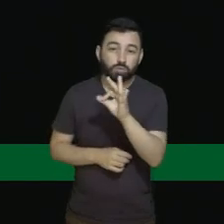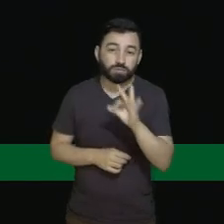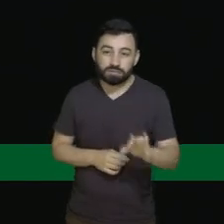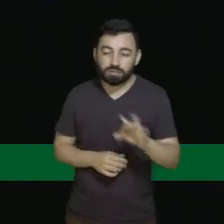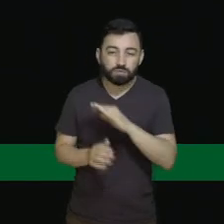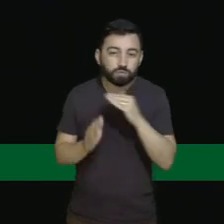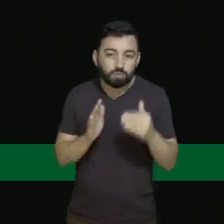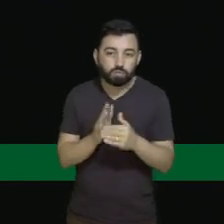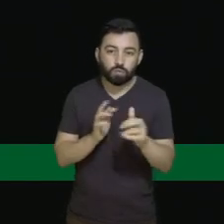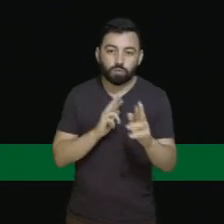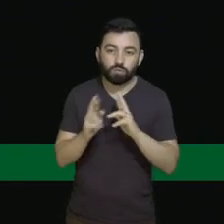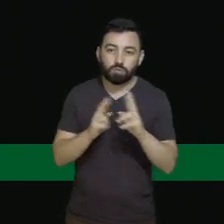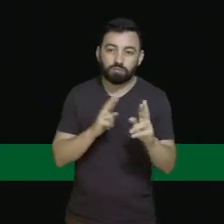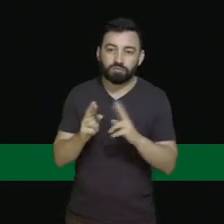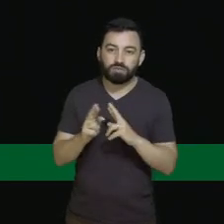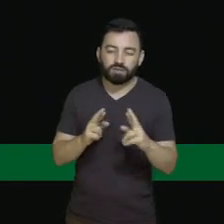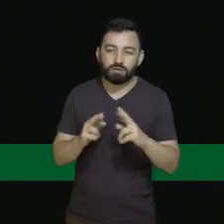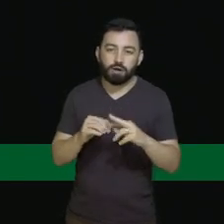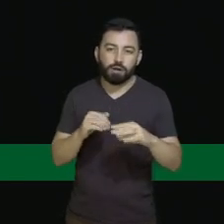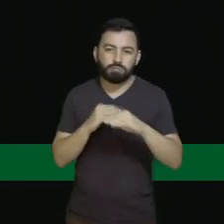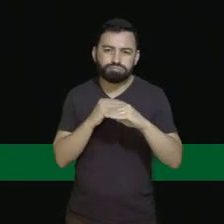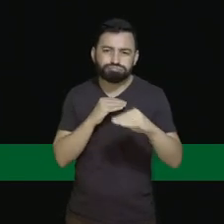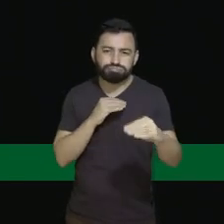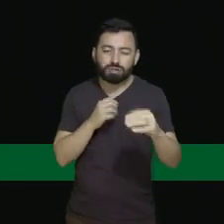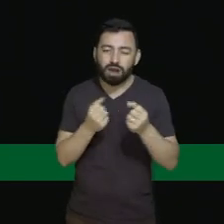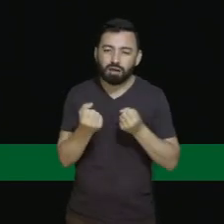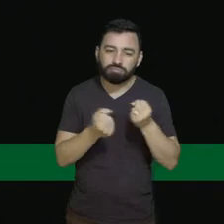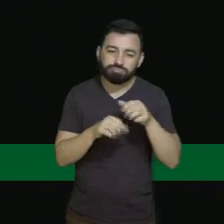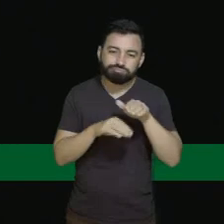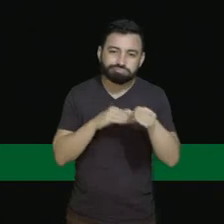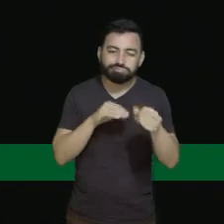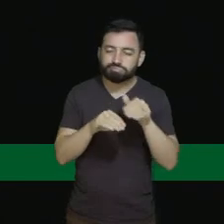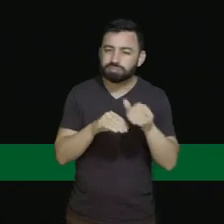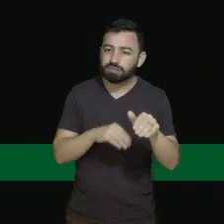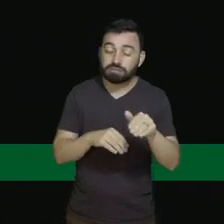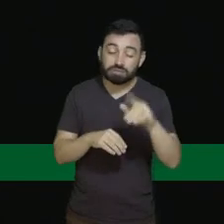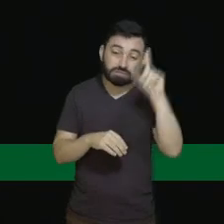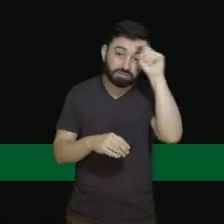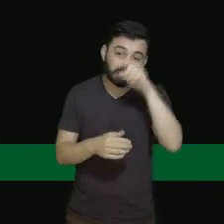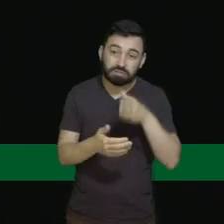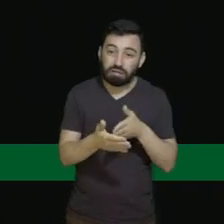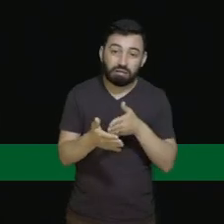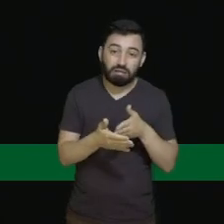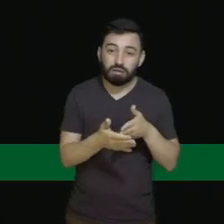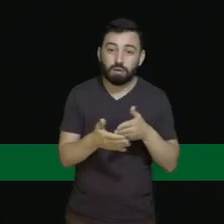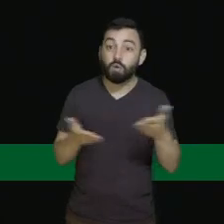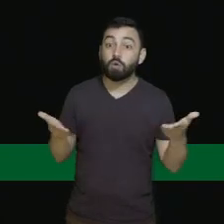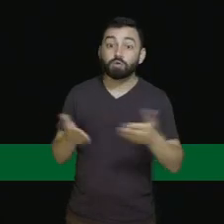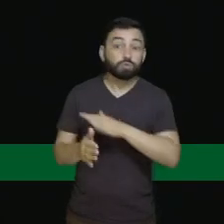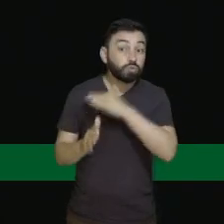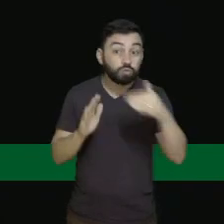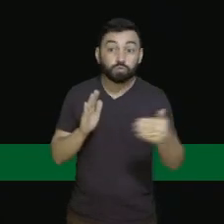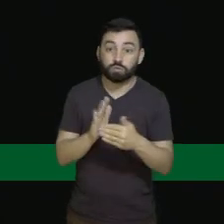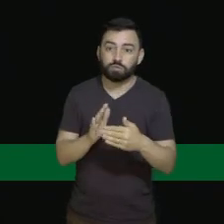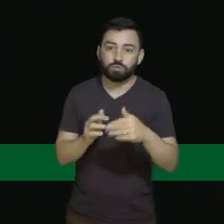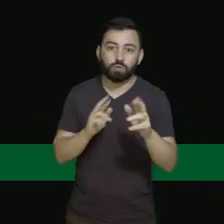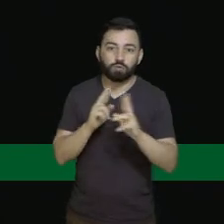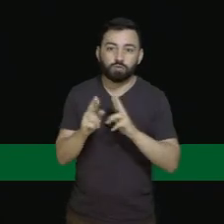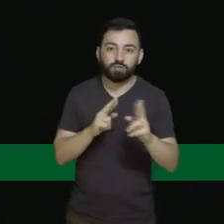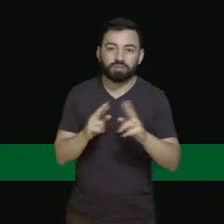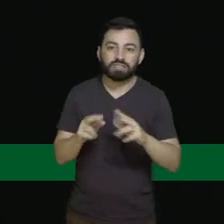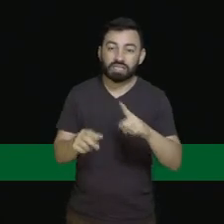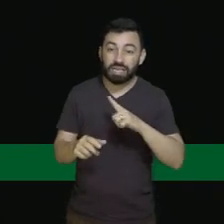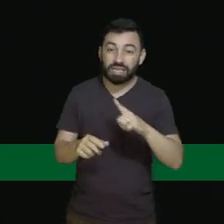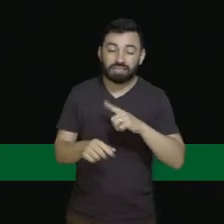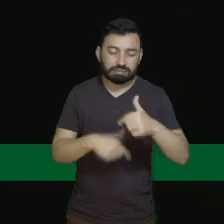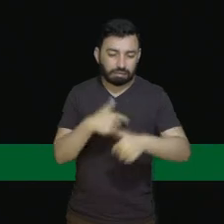Catarinense estavam em condições de trafegabilidade. E todas as rodovias hoje estão em trabalho de